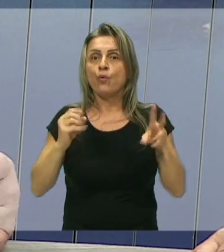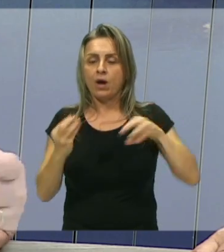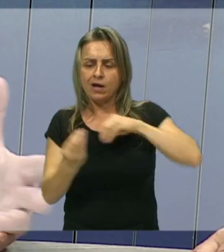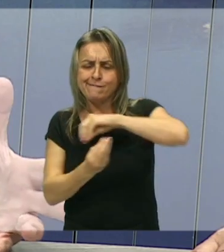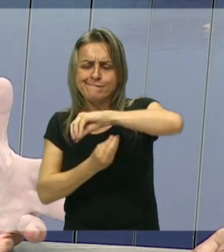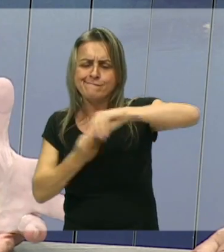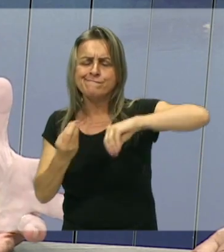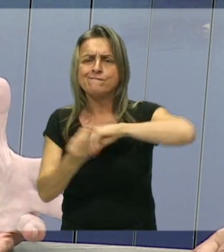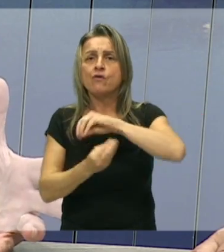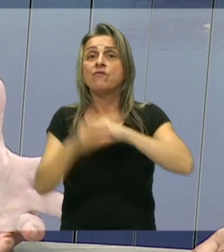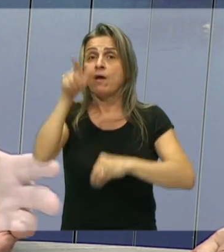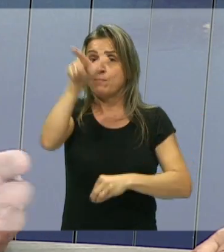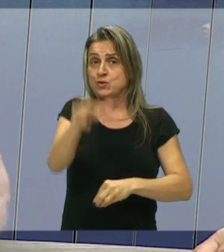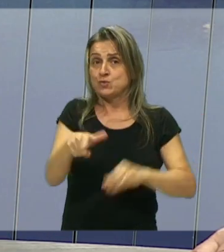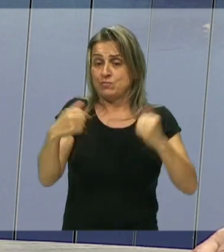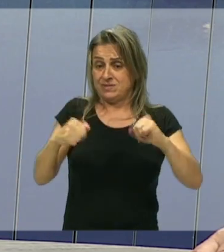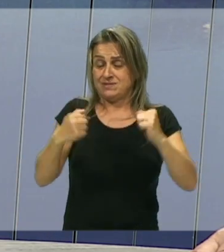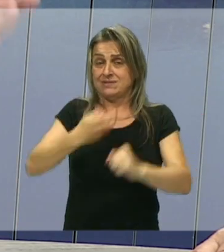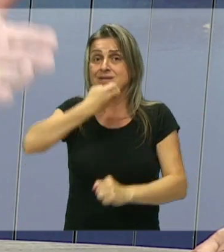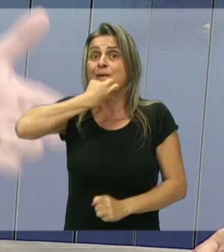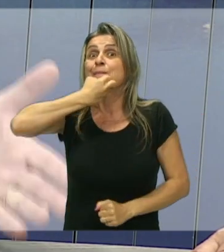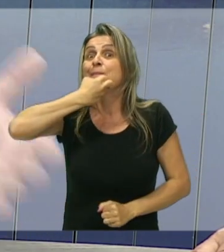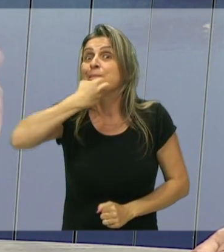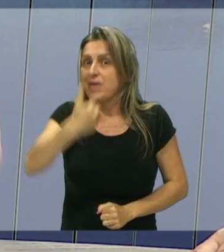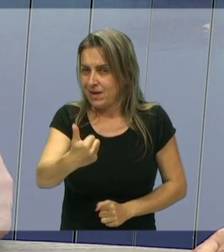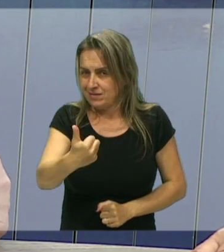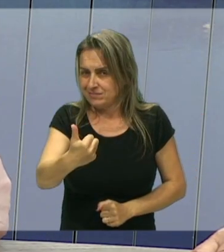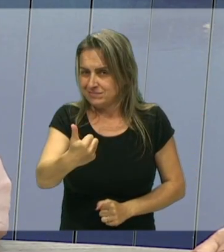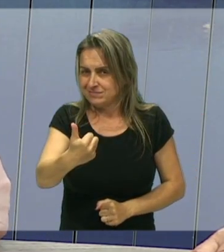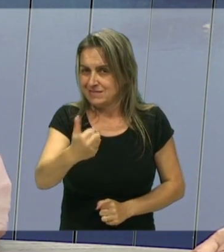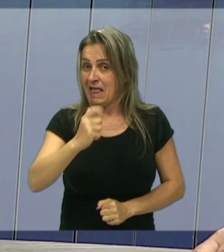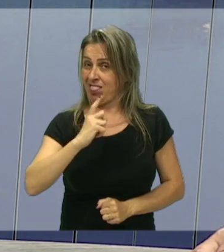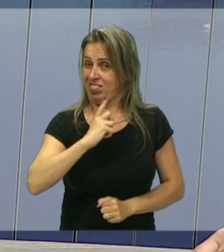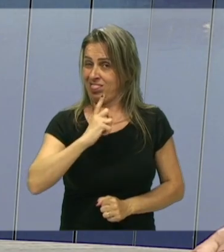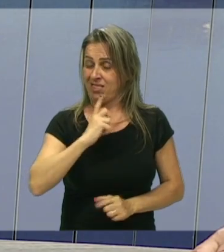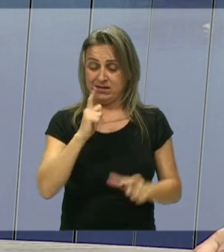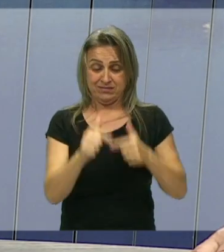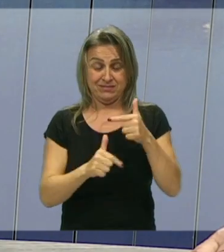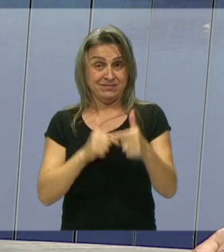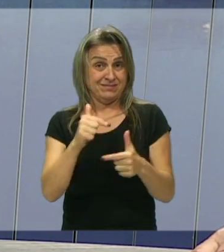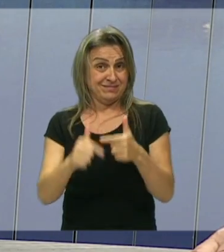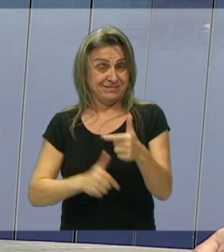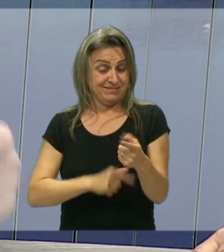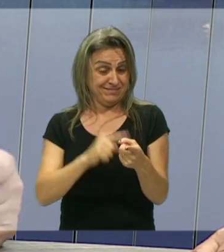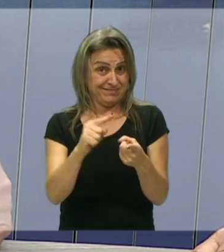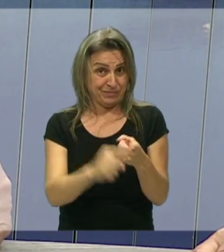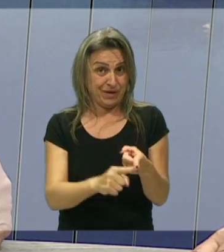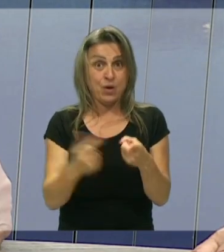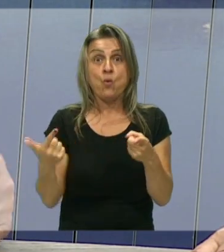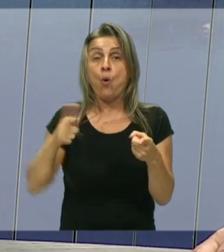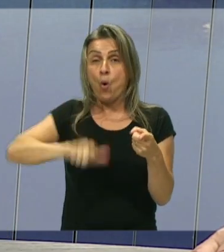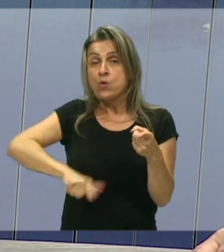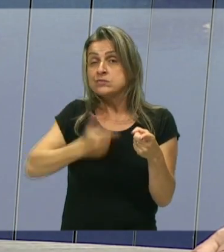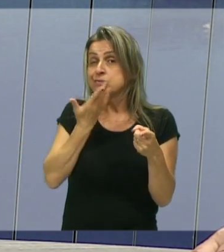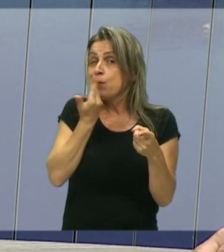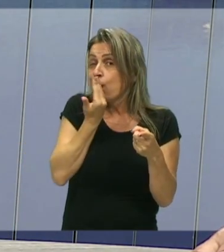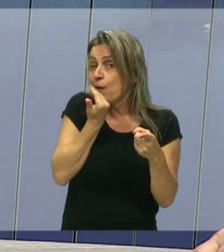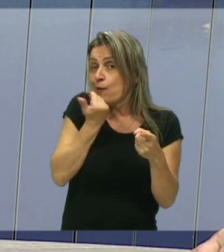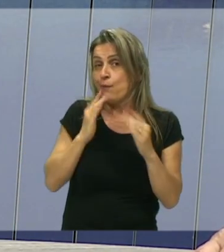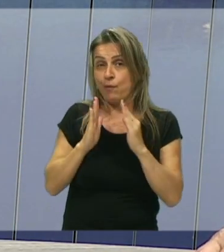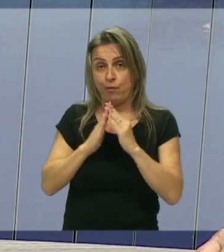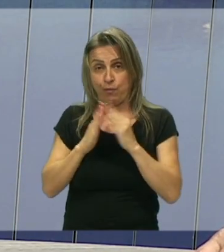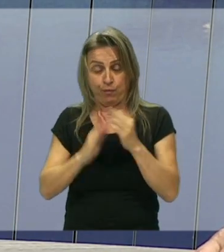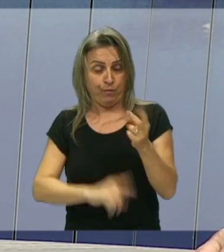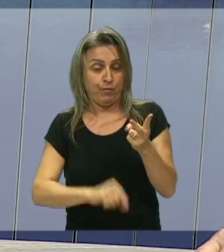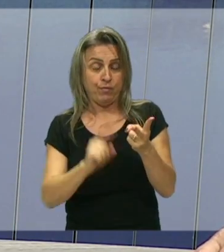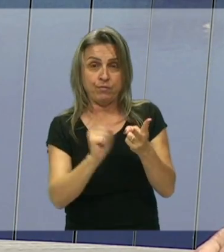estar bem. Então, é ter emprego, é conseguir levar comida para casa, é conseguir colocar suas